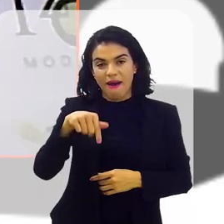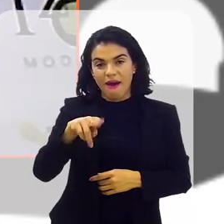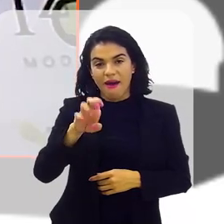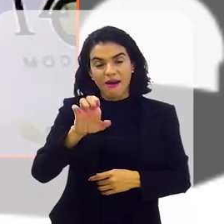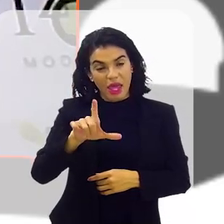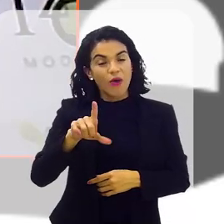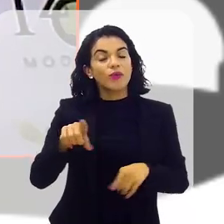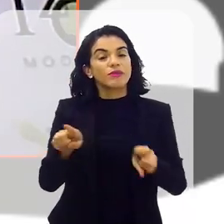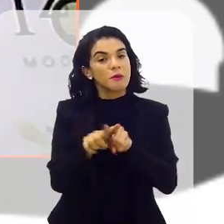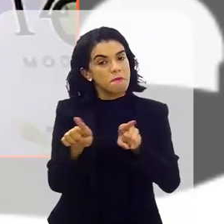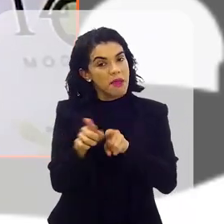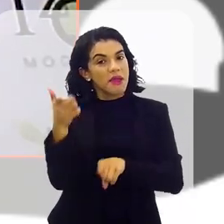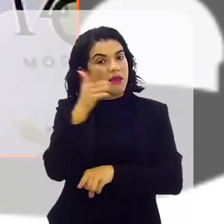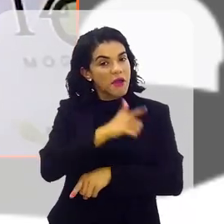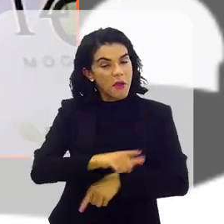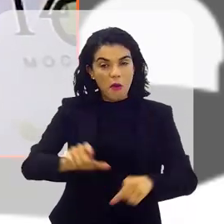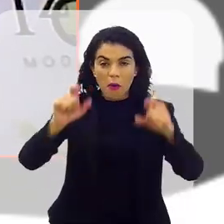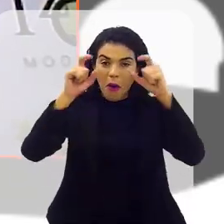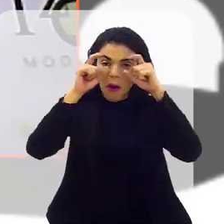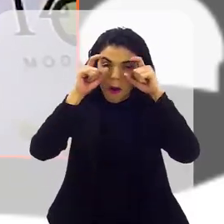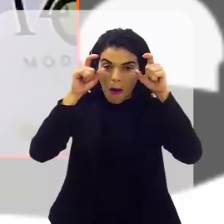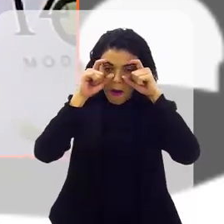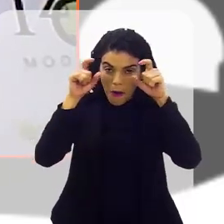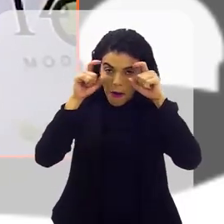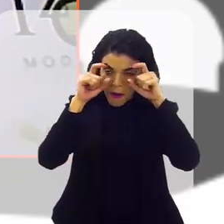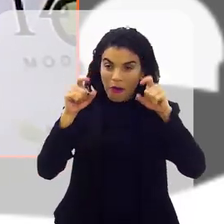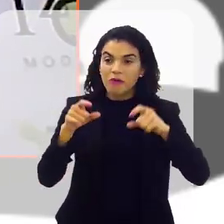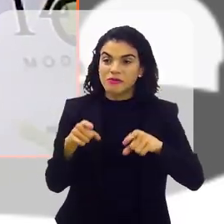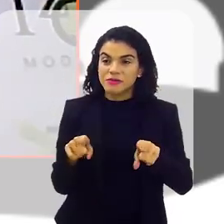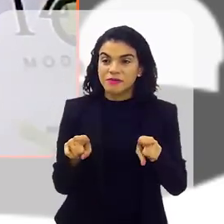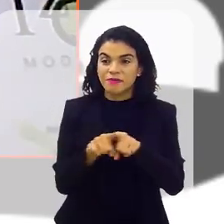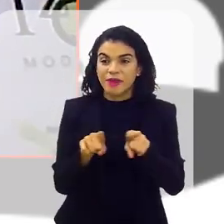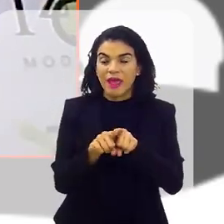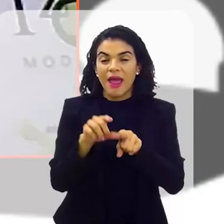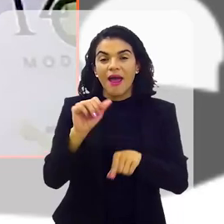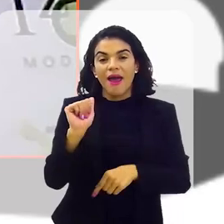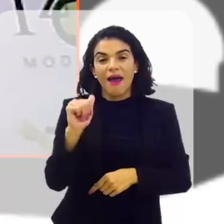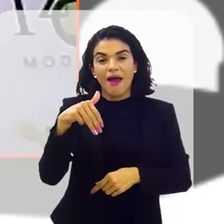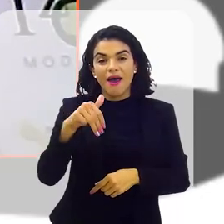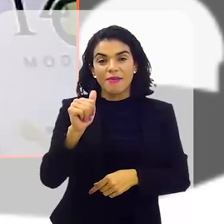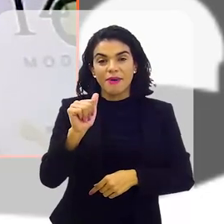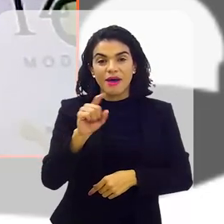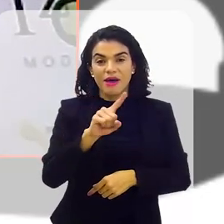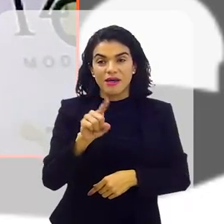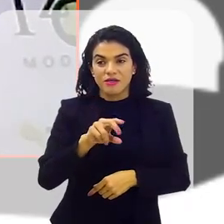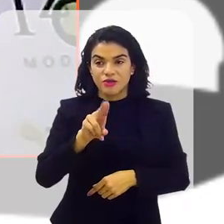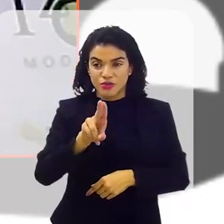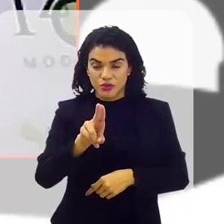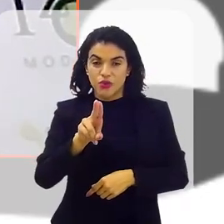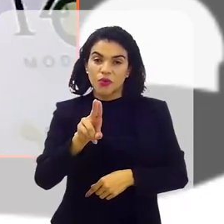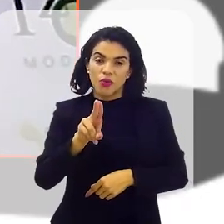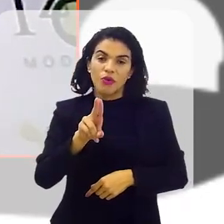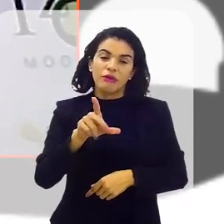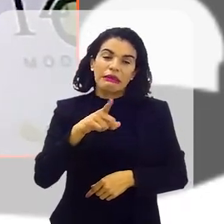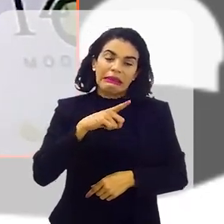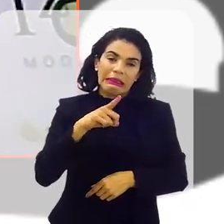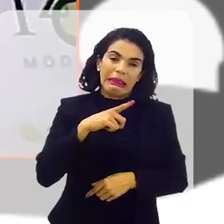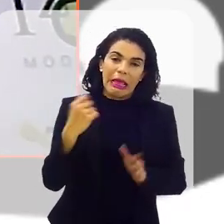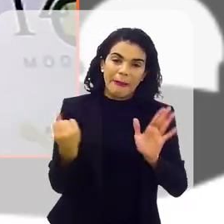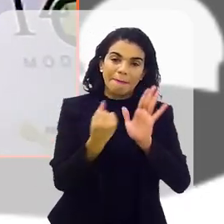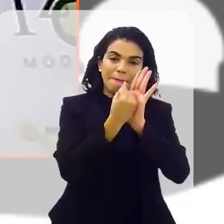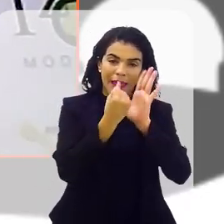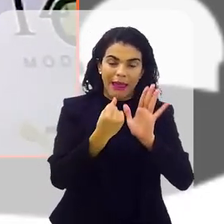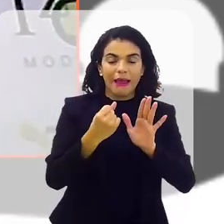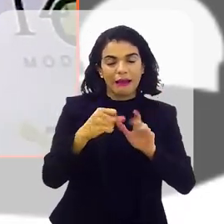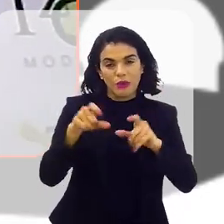um óculos escuro bacanérrimo da Ótica Niterói Prime a amazu que é uma linha da Ótica Niterói